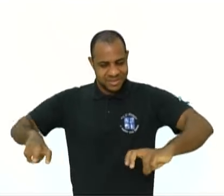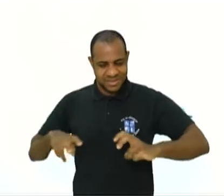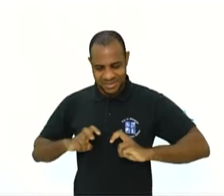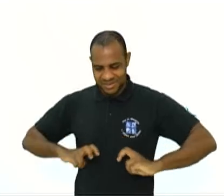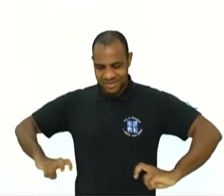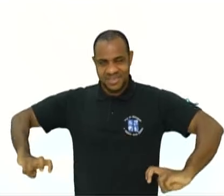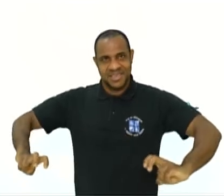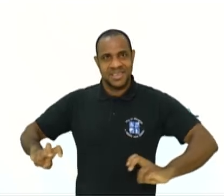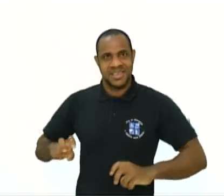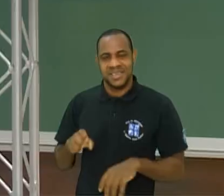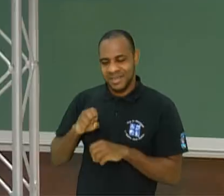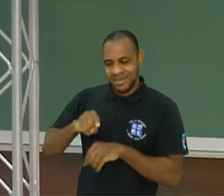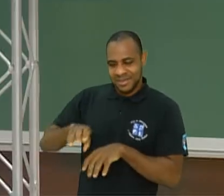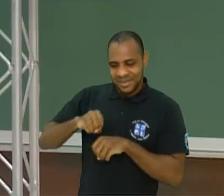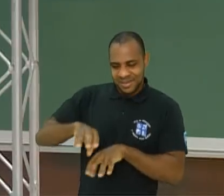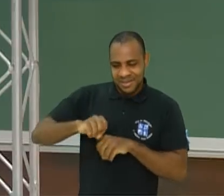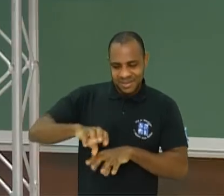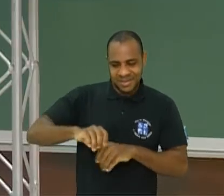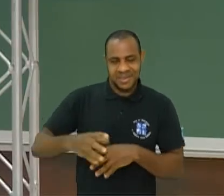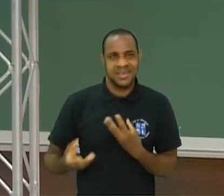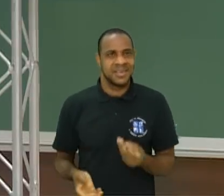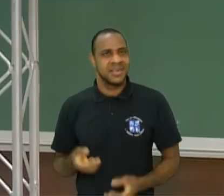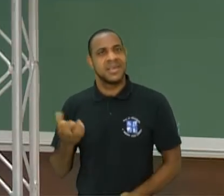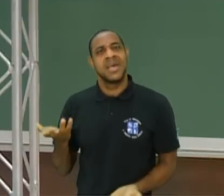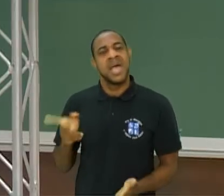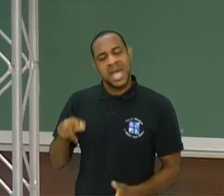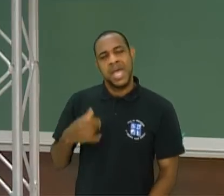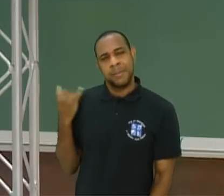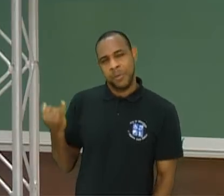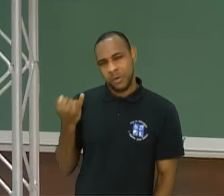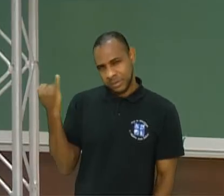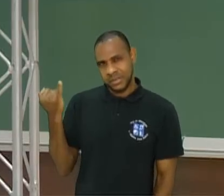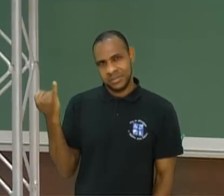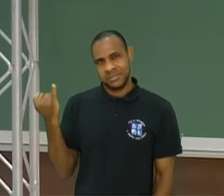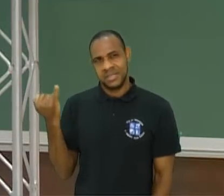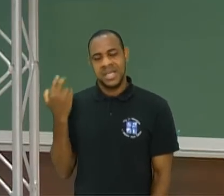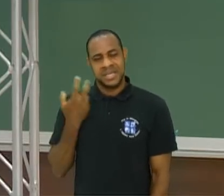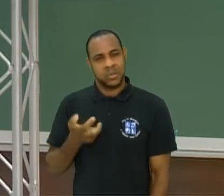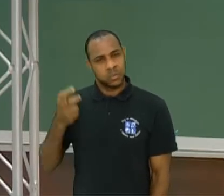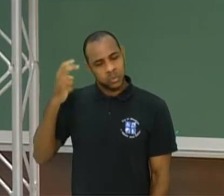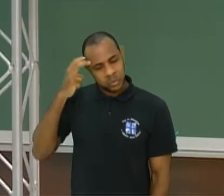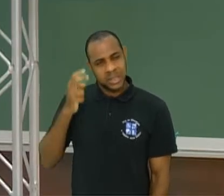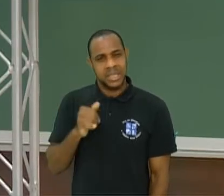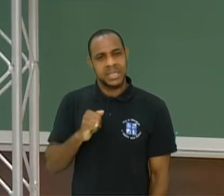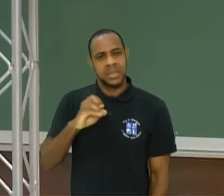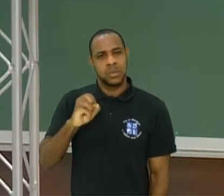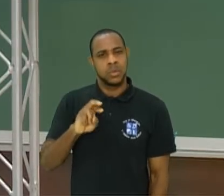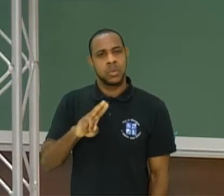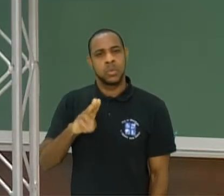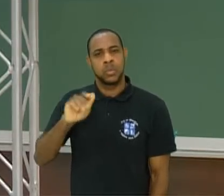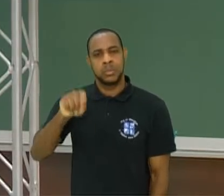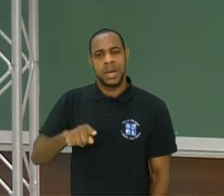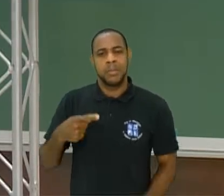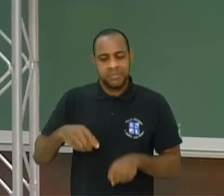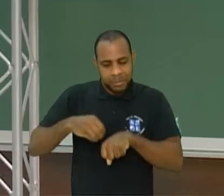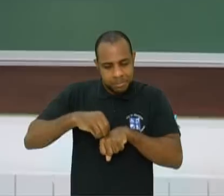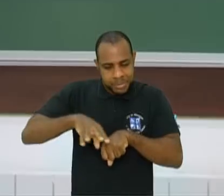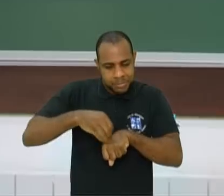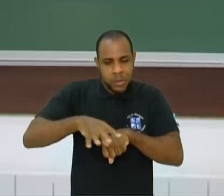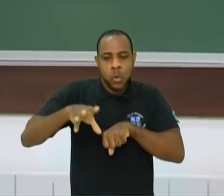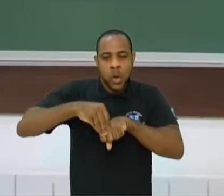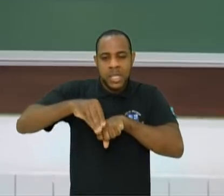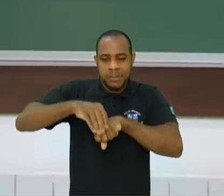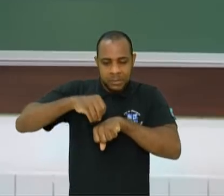é muito importante, né, na cultura iorubá, porque ele vai transmitir o seu conhecimento, né?